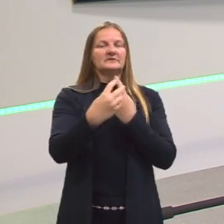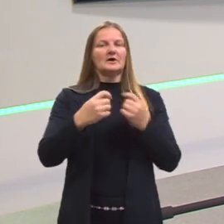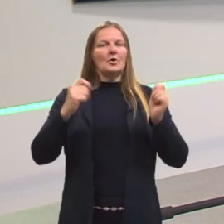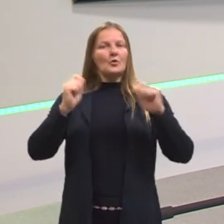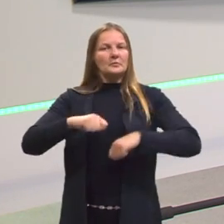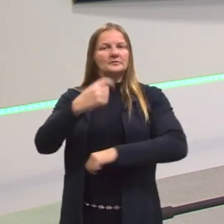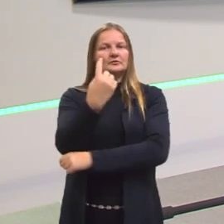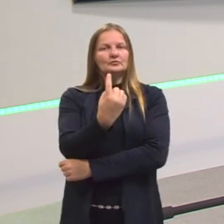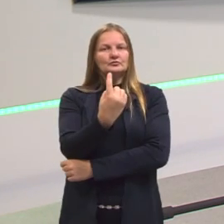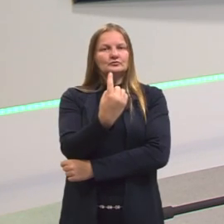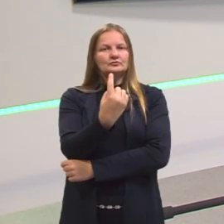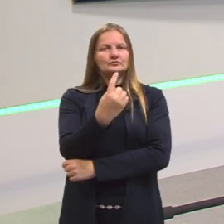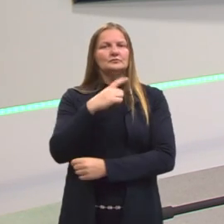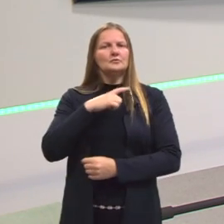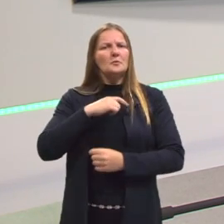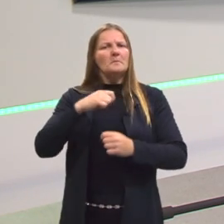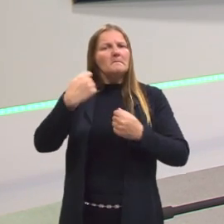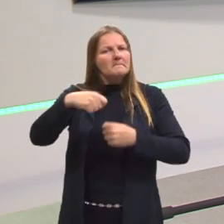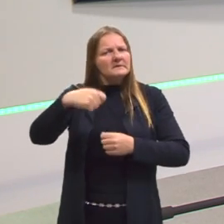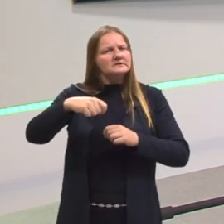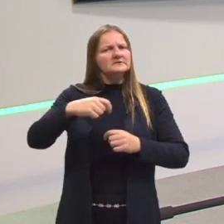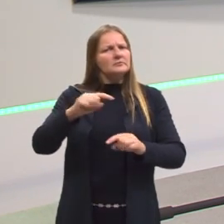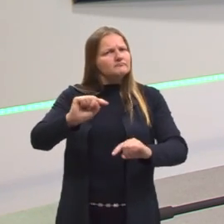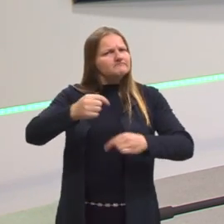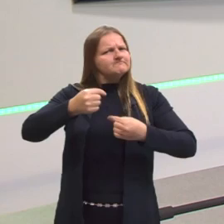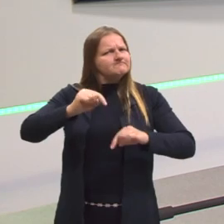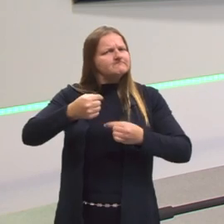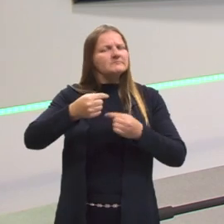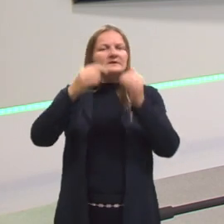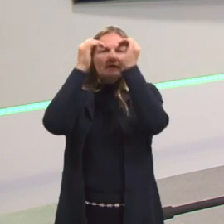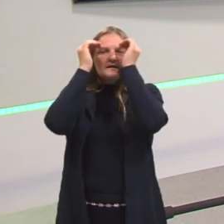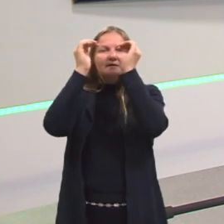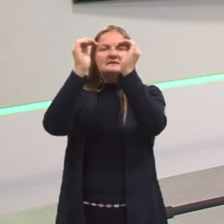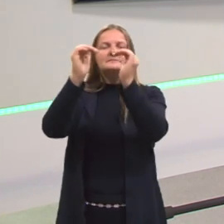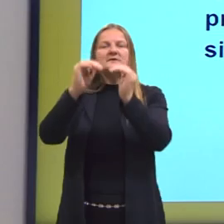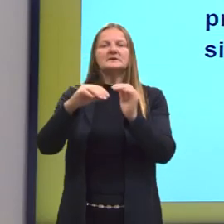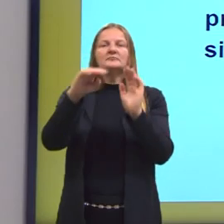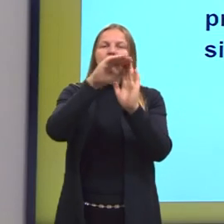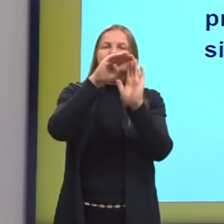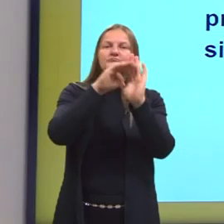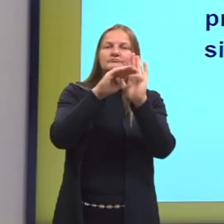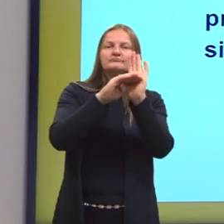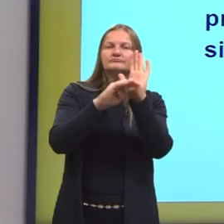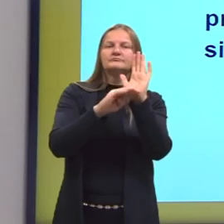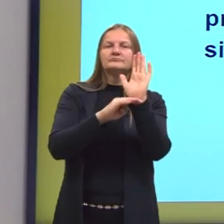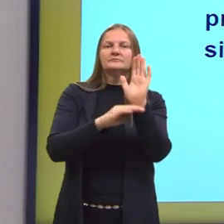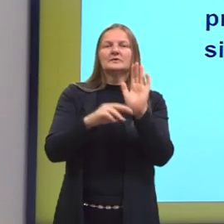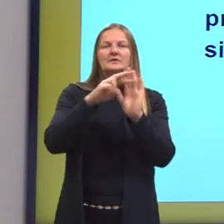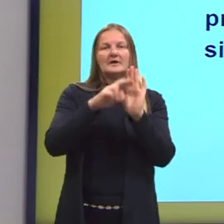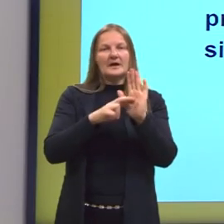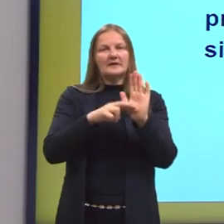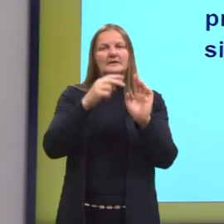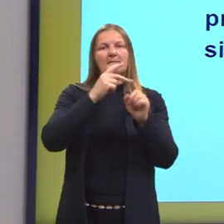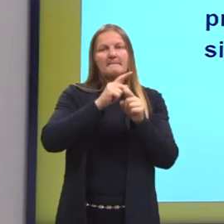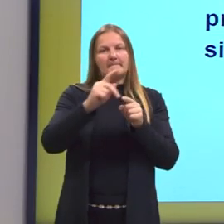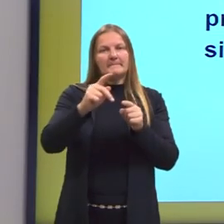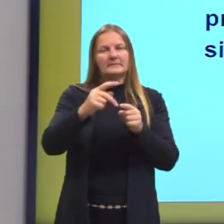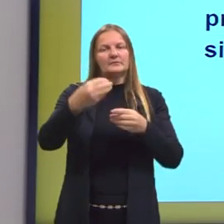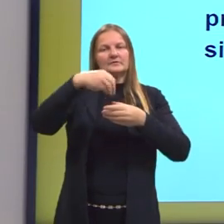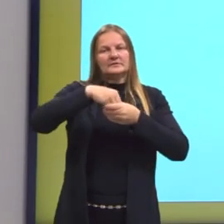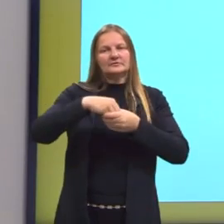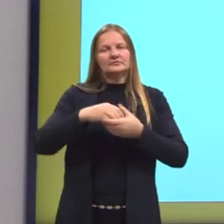competência 1 nos exige que a gente respeite Essa ordem da Norma padrão dentro da